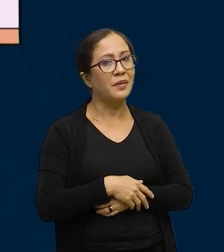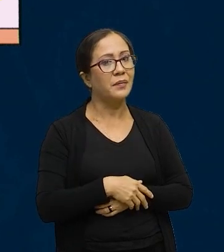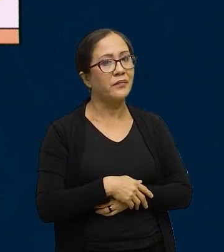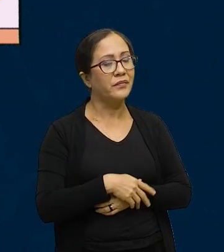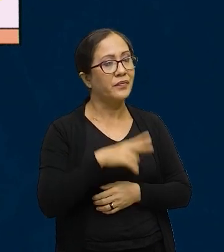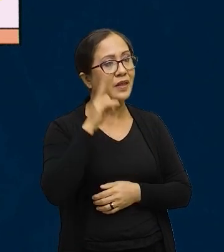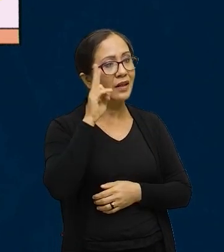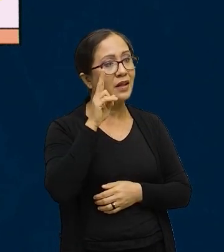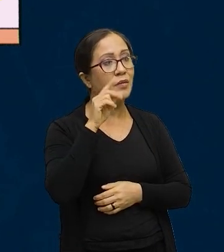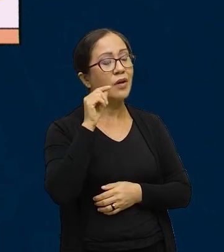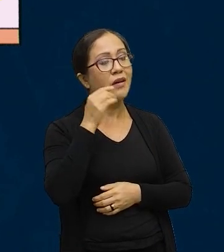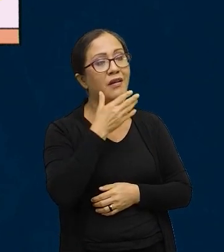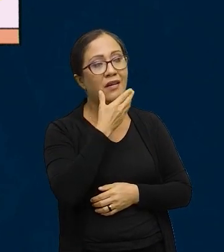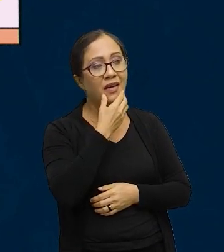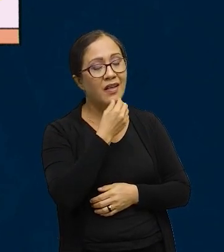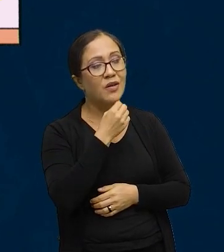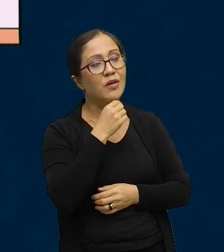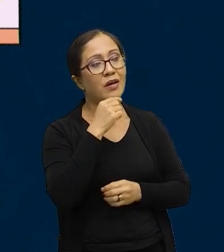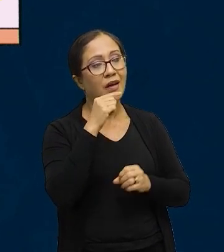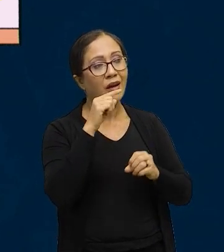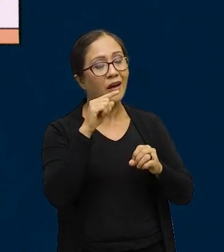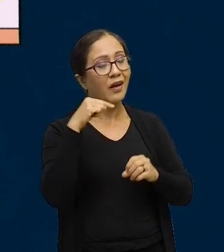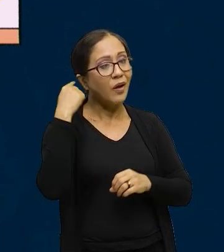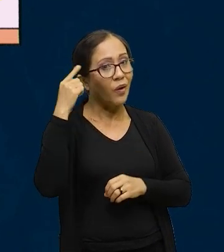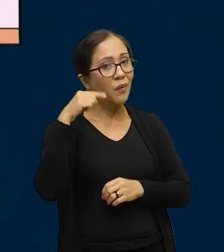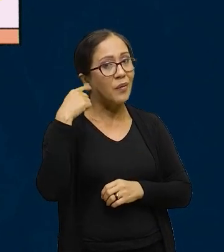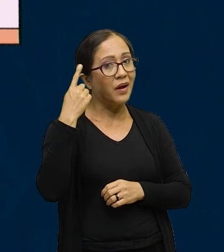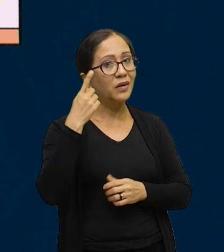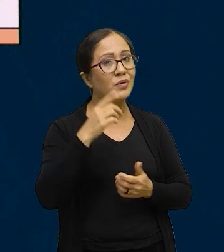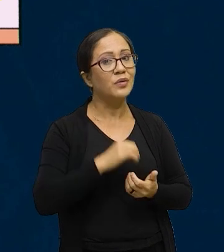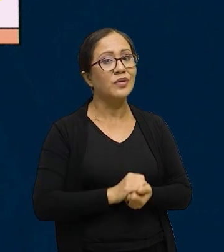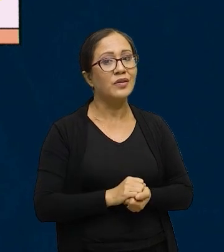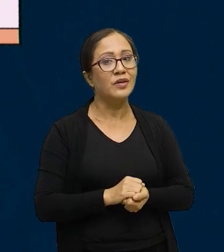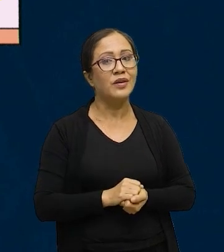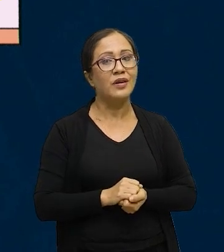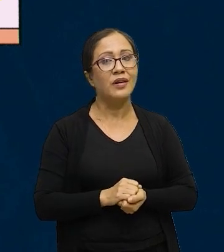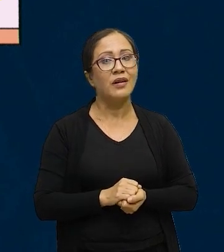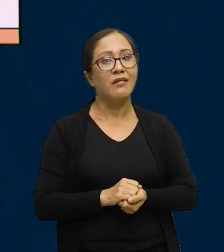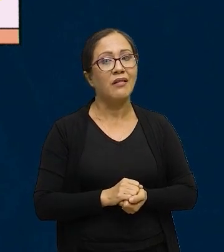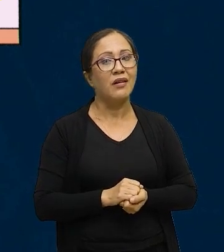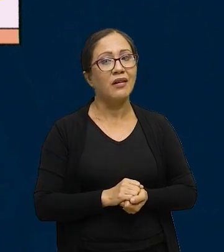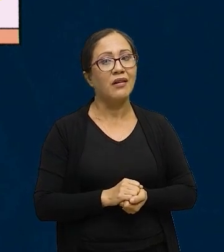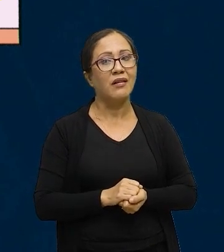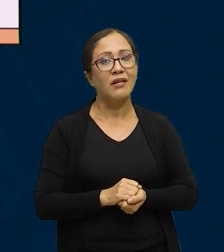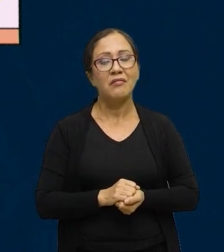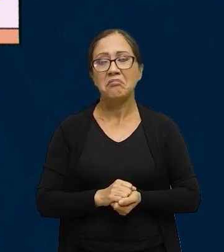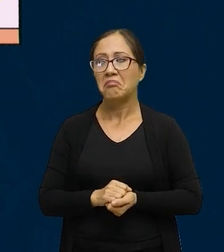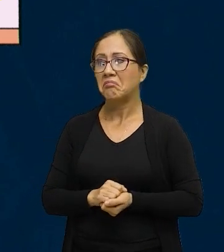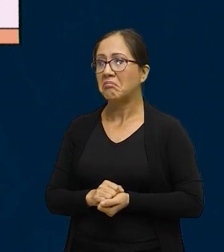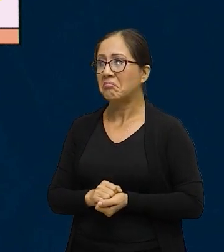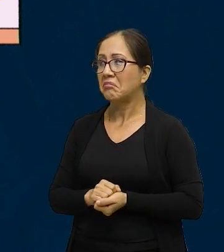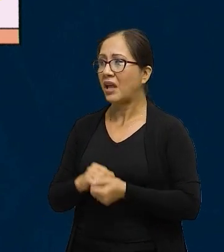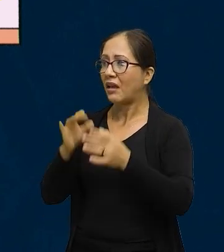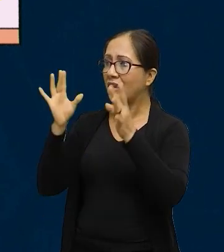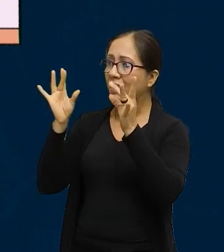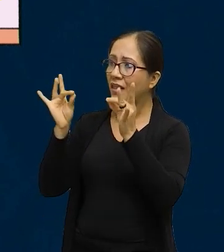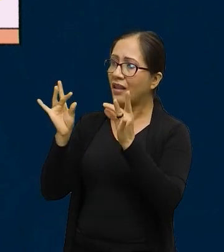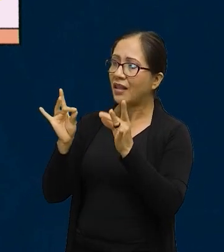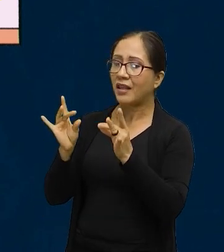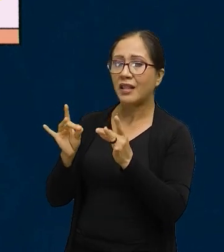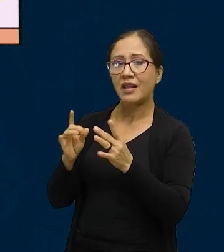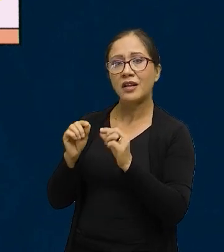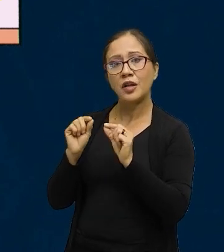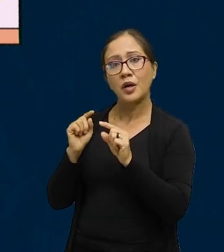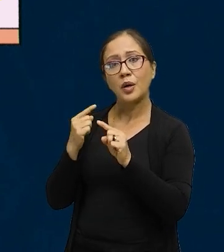é o maluco, o crazy, o louco. Aí ela ficou pensando assim, ela tem que ser detalhista, porque